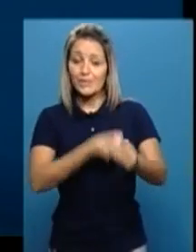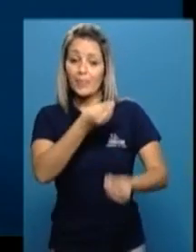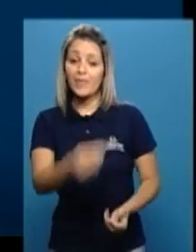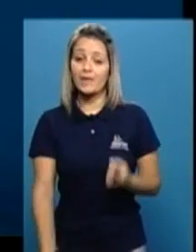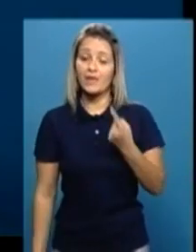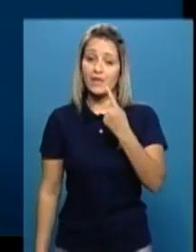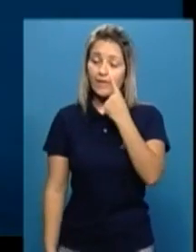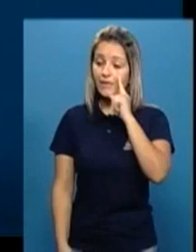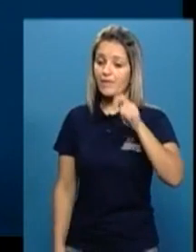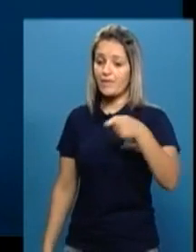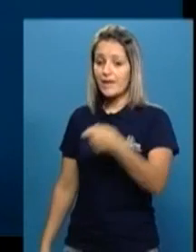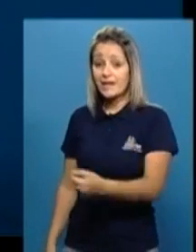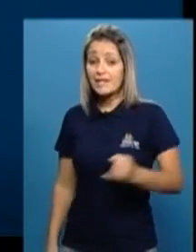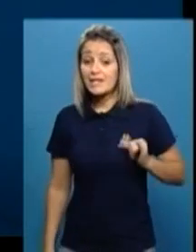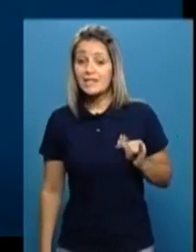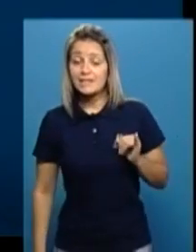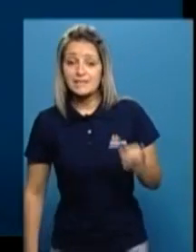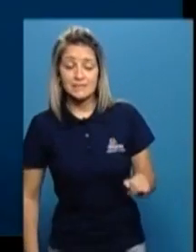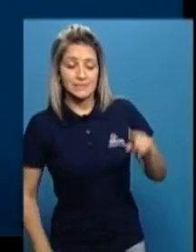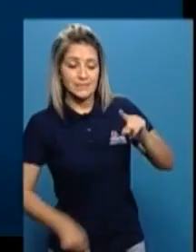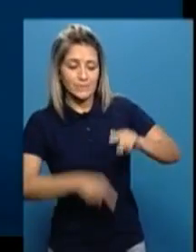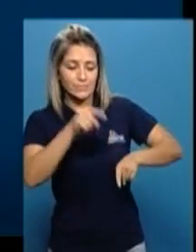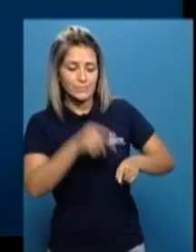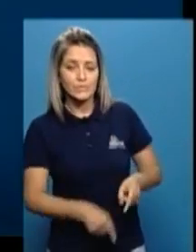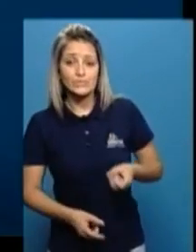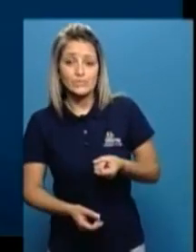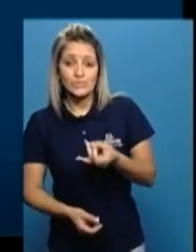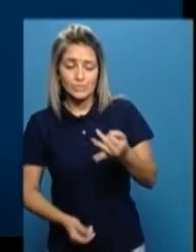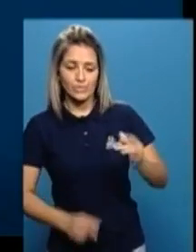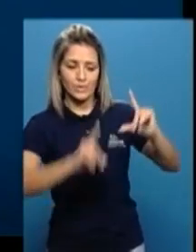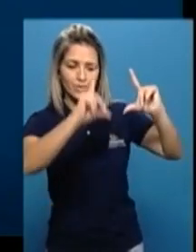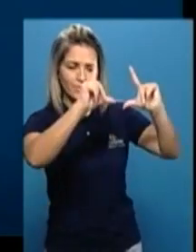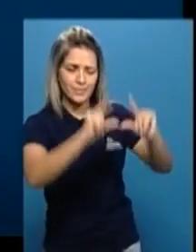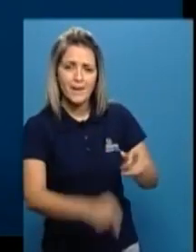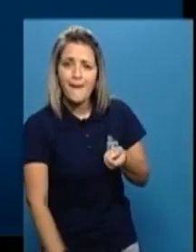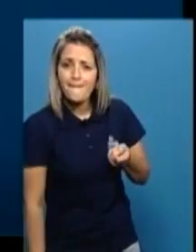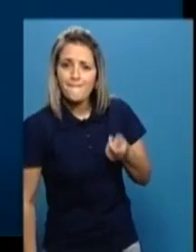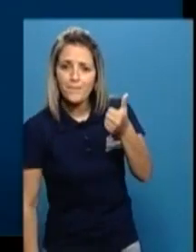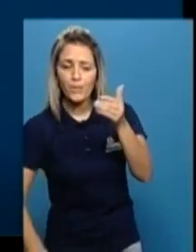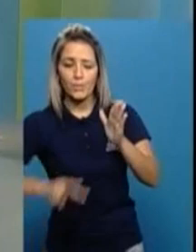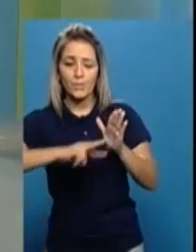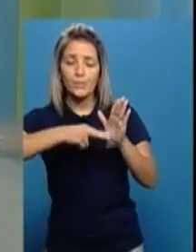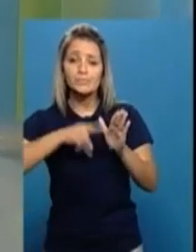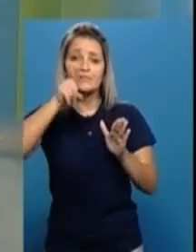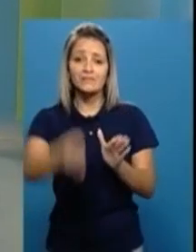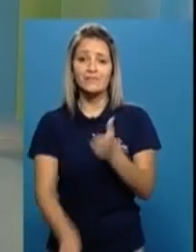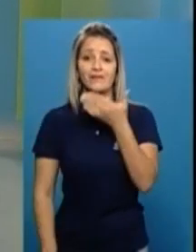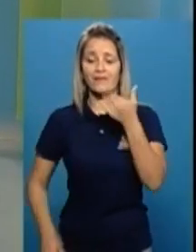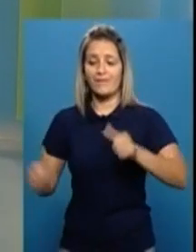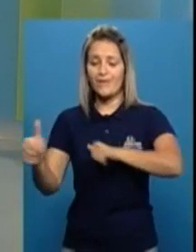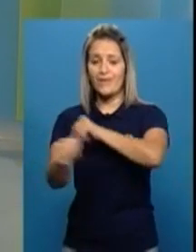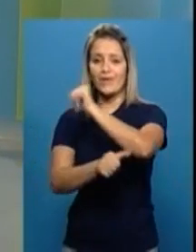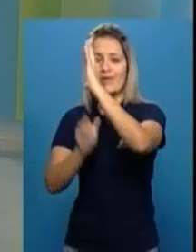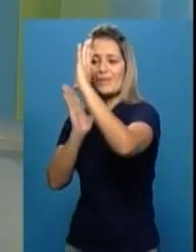Quanto menor for o volume de produção, mais fácil para mudar o